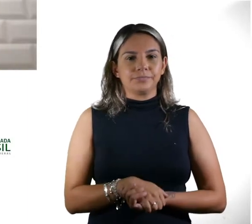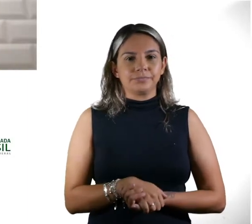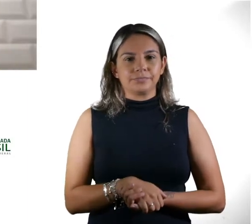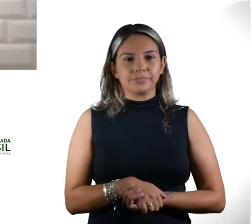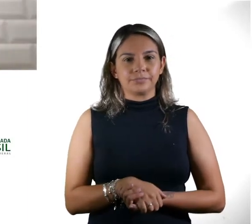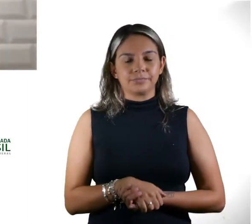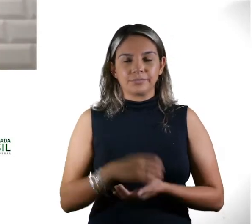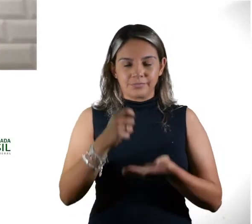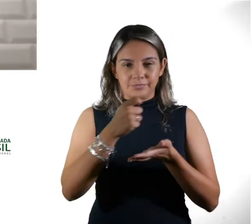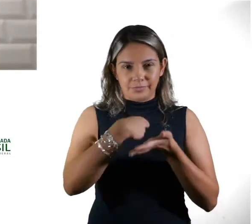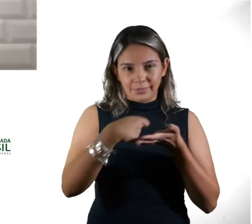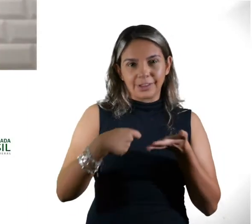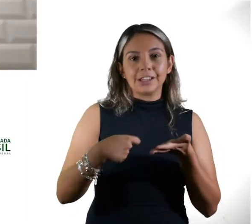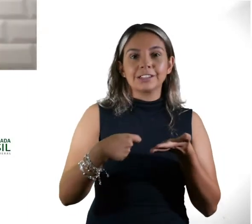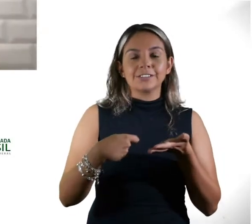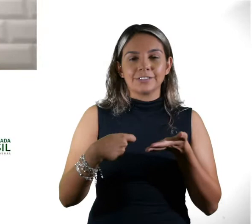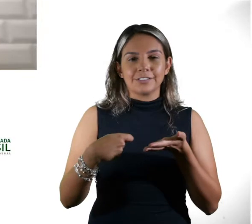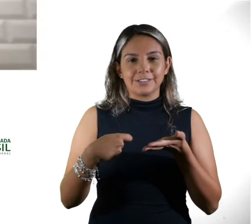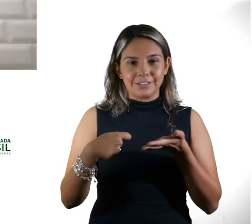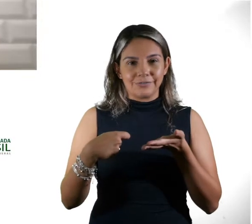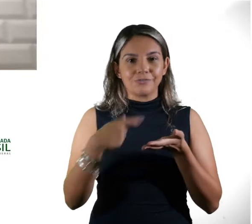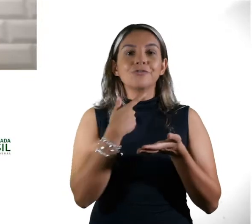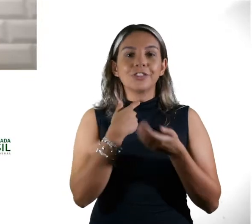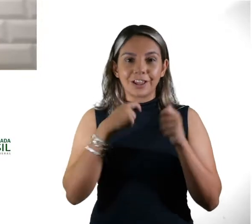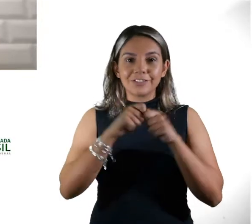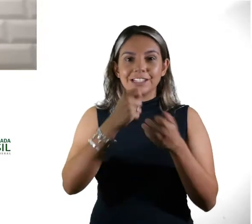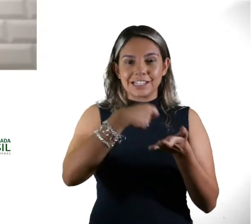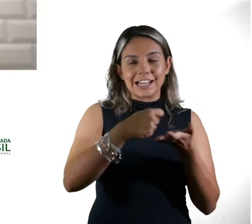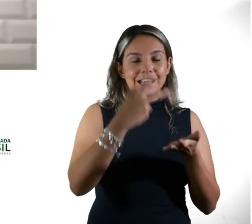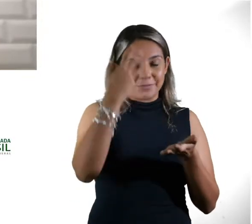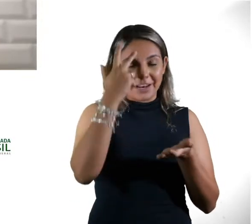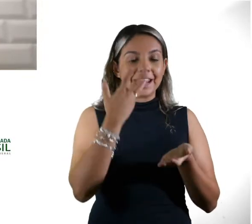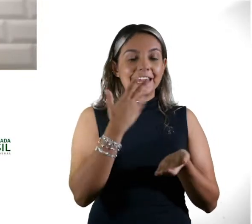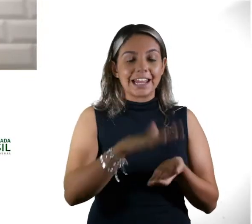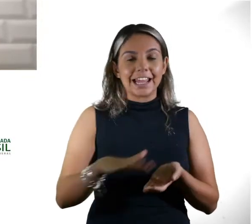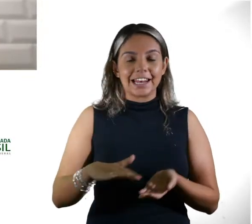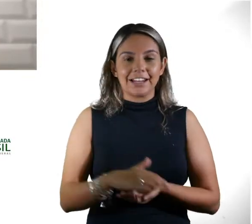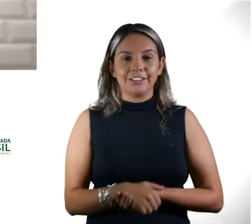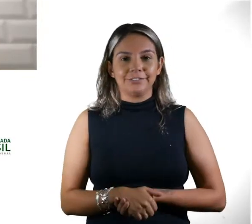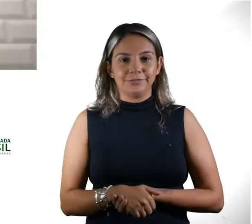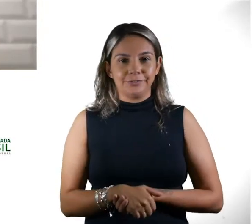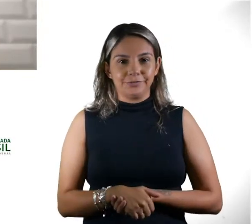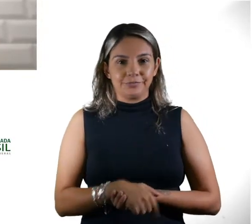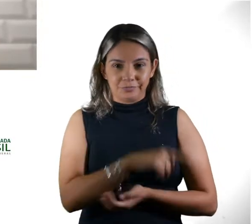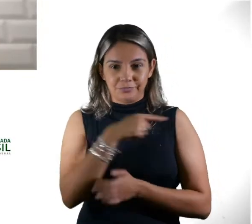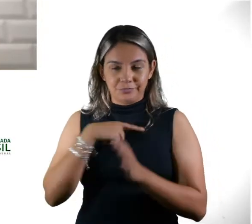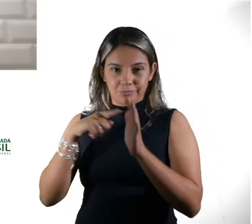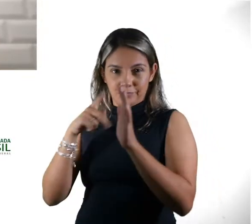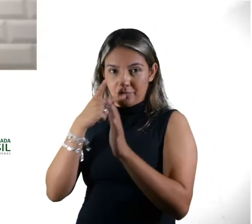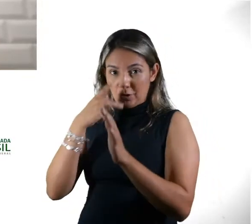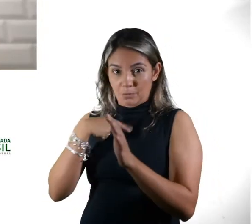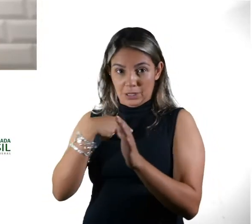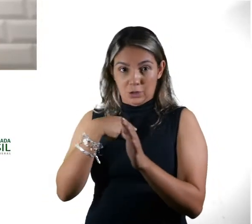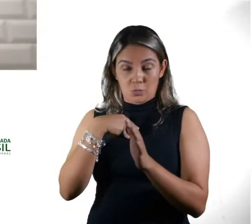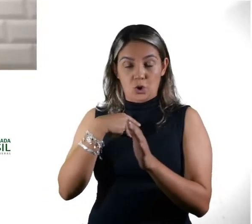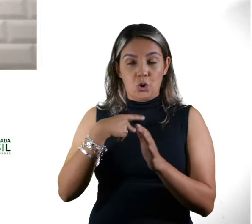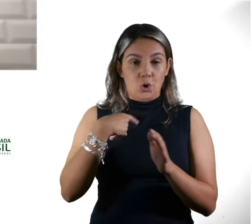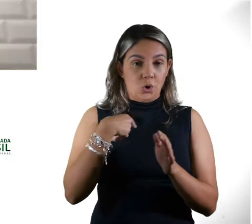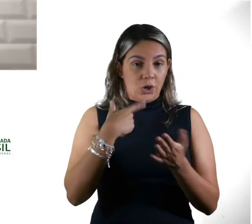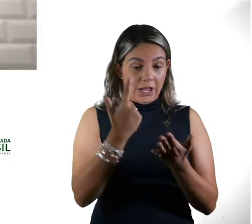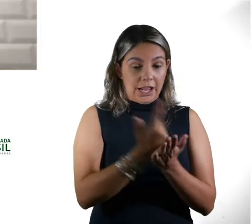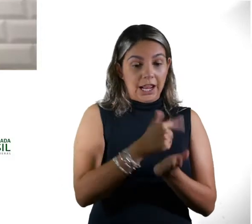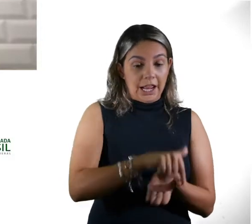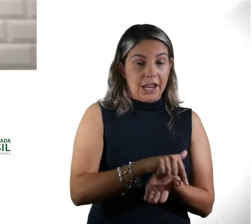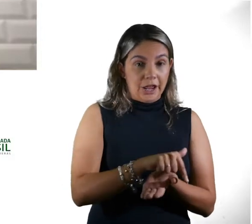de escrever para crianças e tenho vontade de fazer isso. A história do meu livro infantil, o menino,